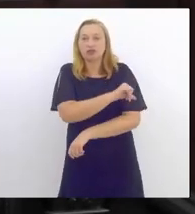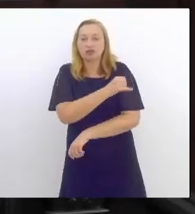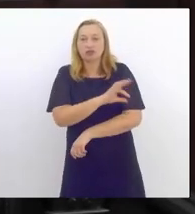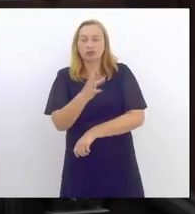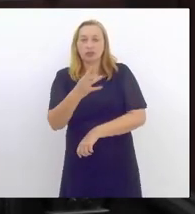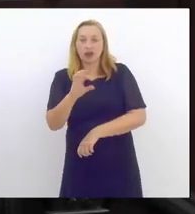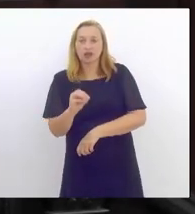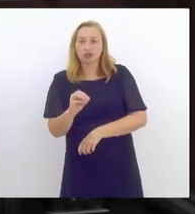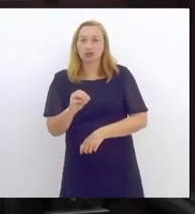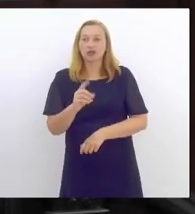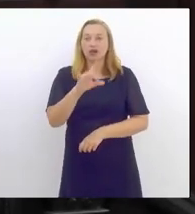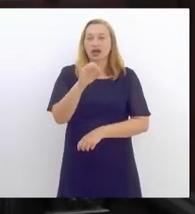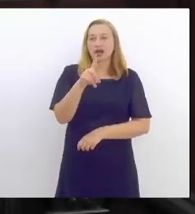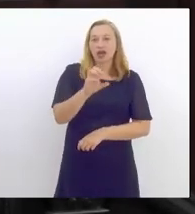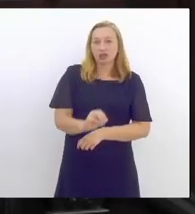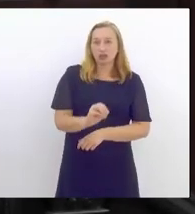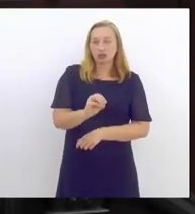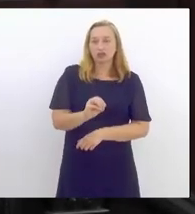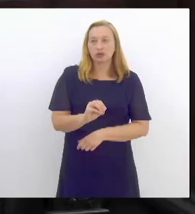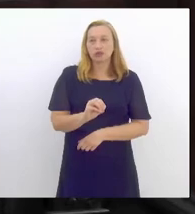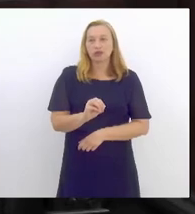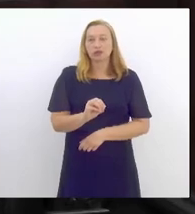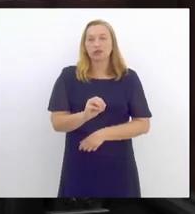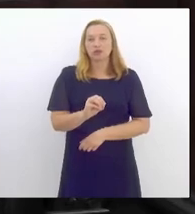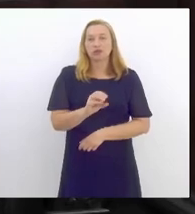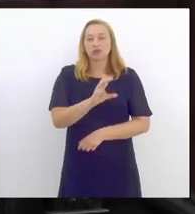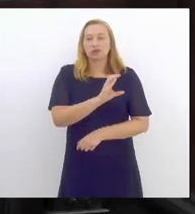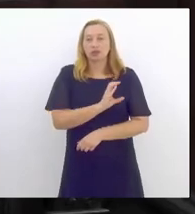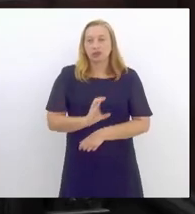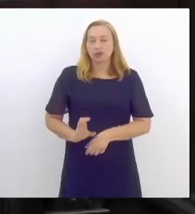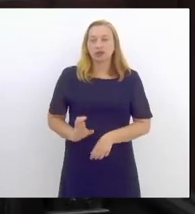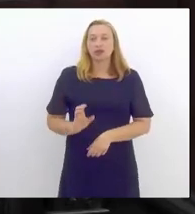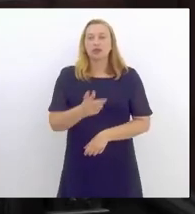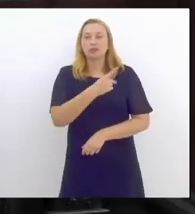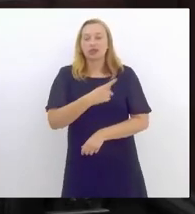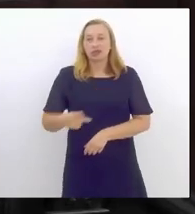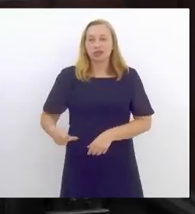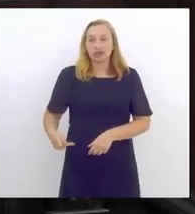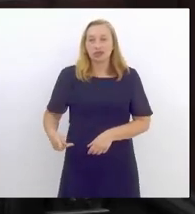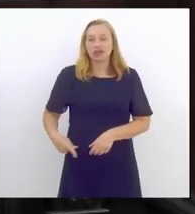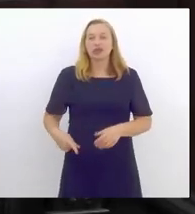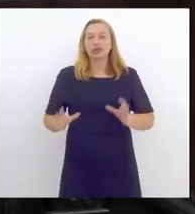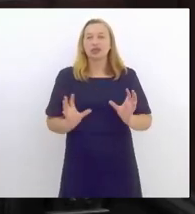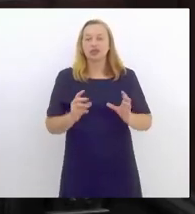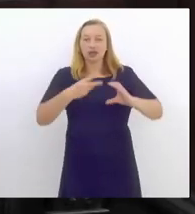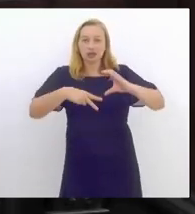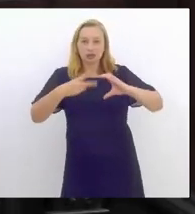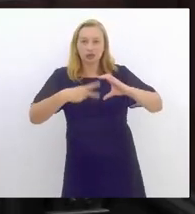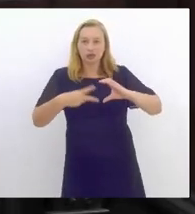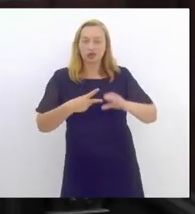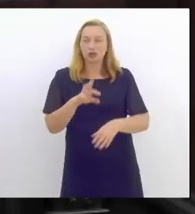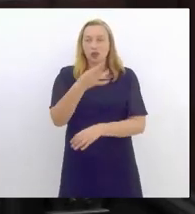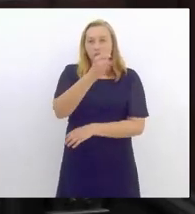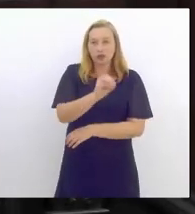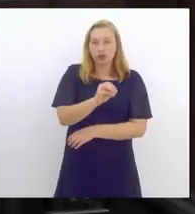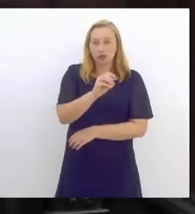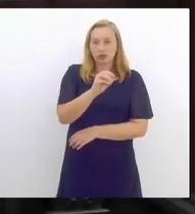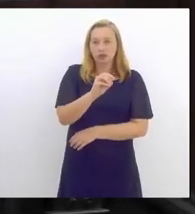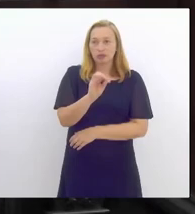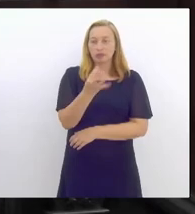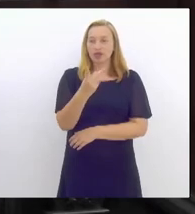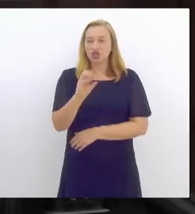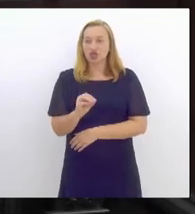Carlos Caiado, presidente da Câmara Municipal, minha eterna casa, O senhor Rodrigo Batista Pacheco,